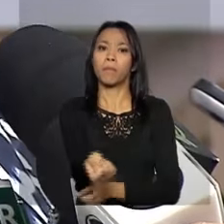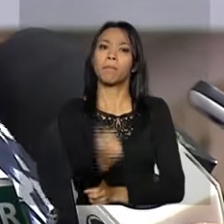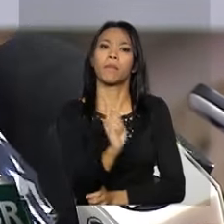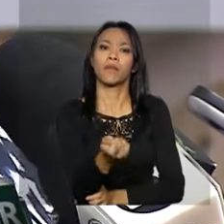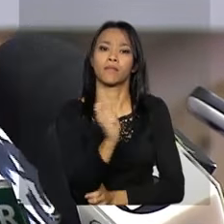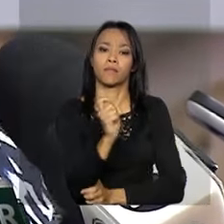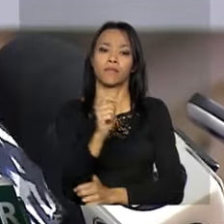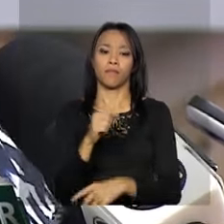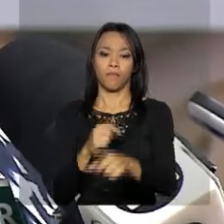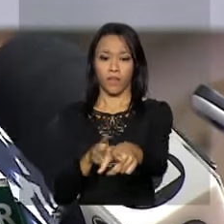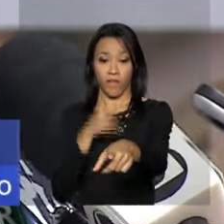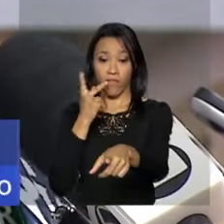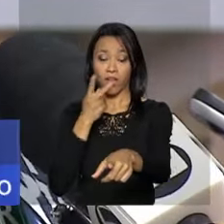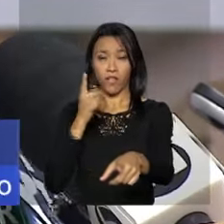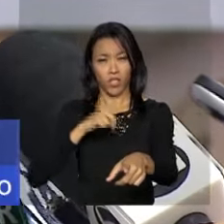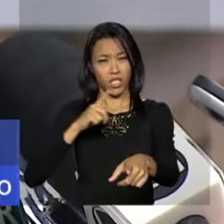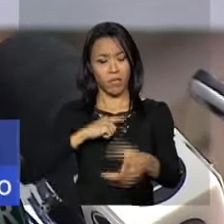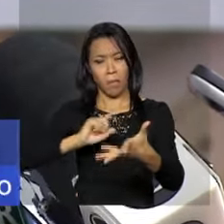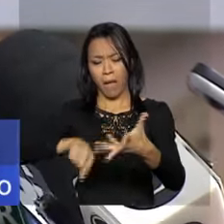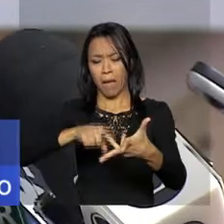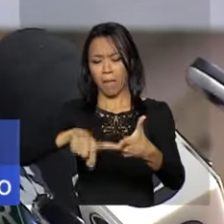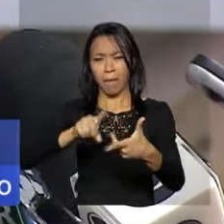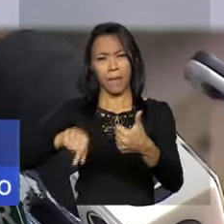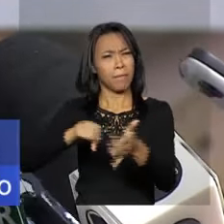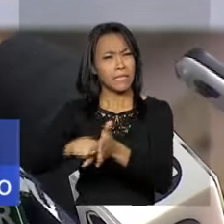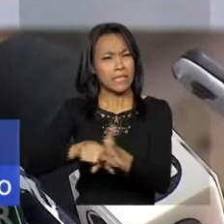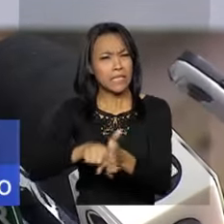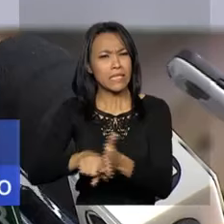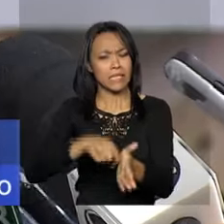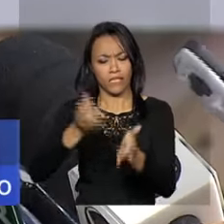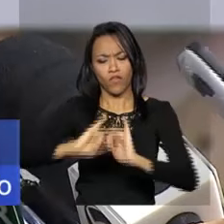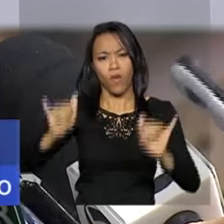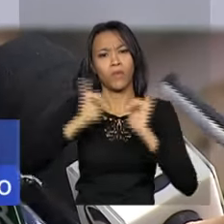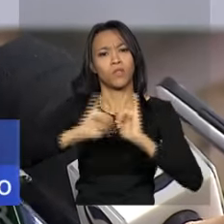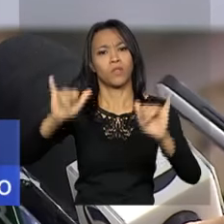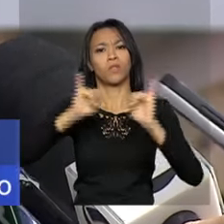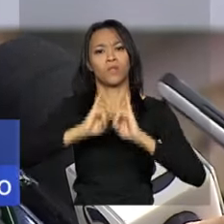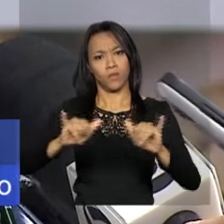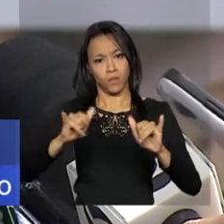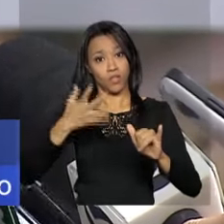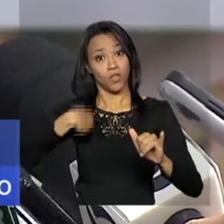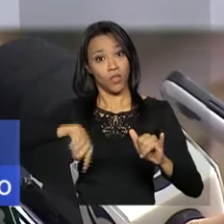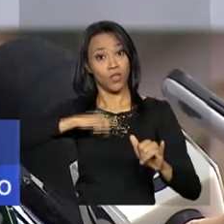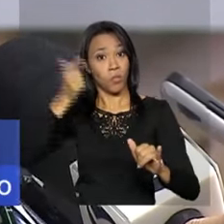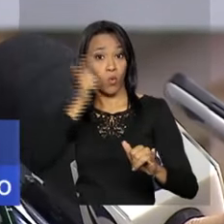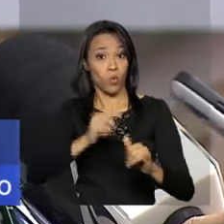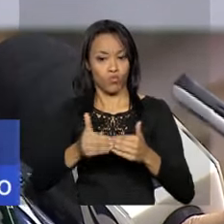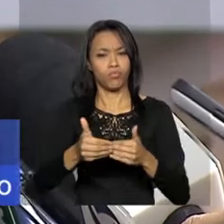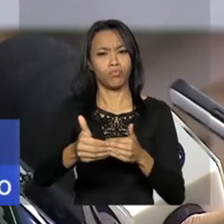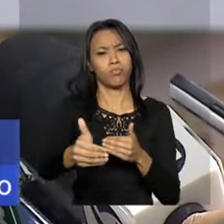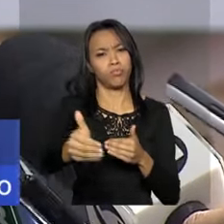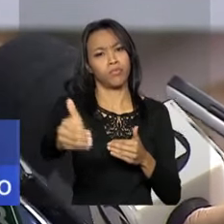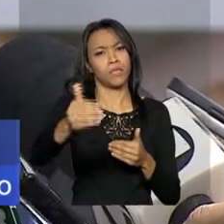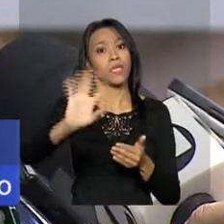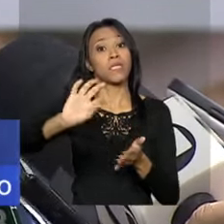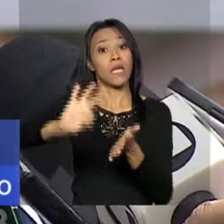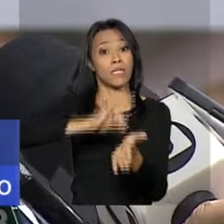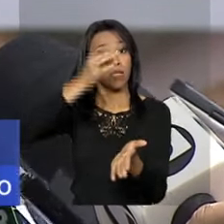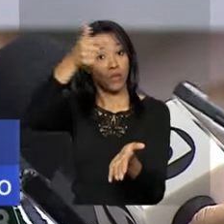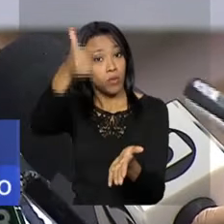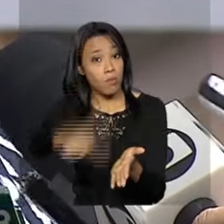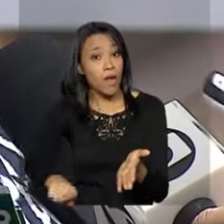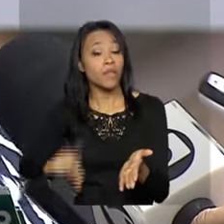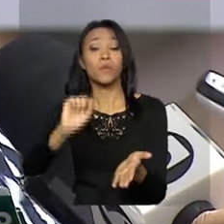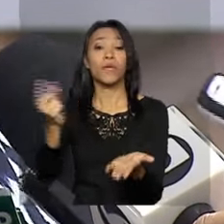ter uma riqueza de informações e de pesquisa e de informação. Estamos caminhando para assinatura logo, logo, de mais um